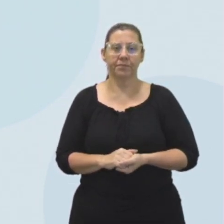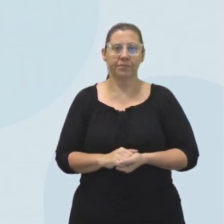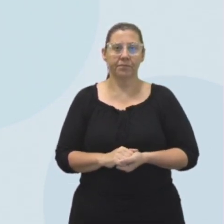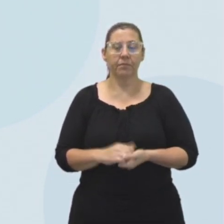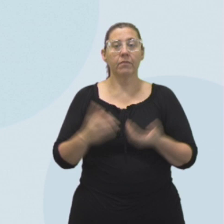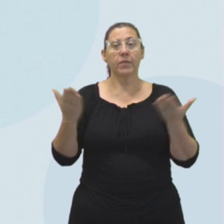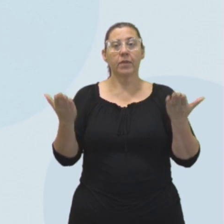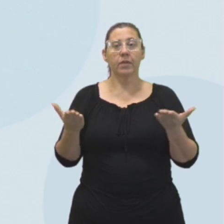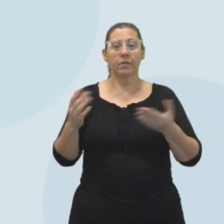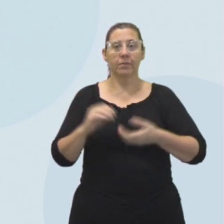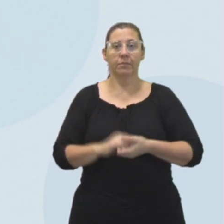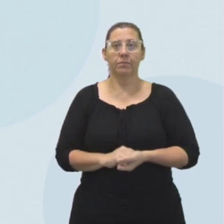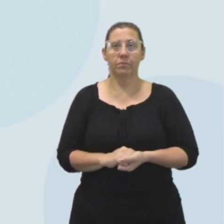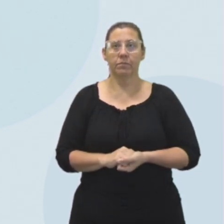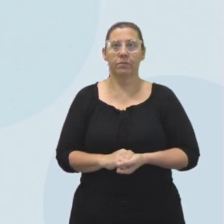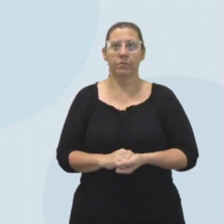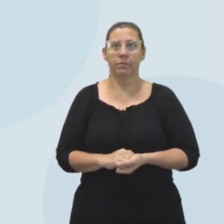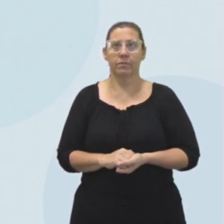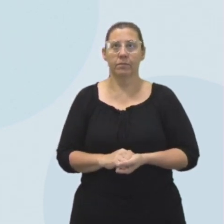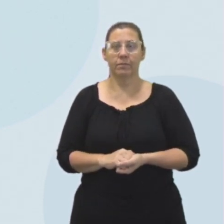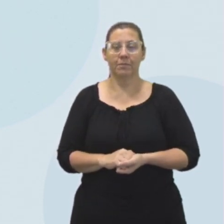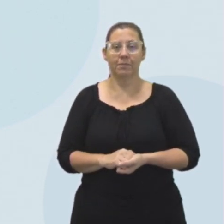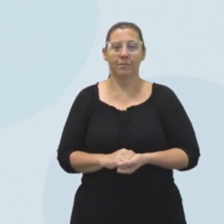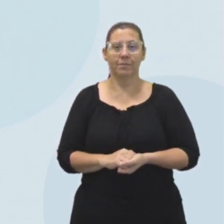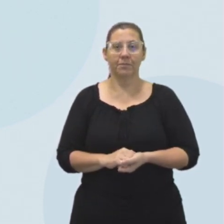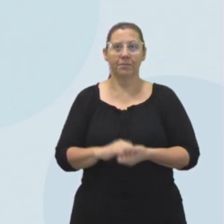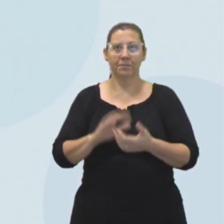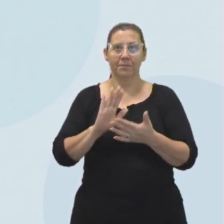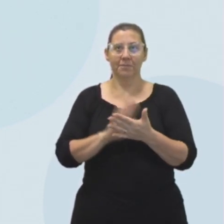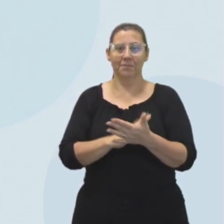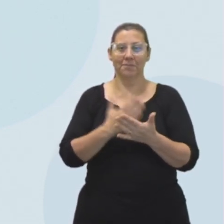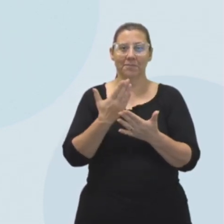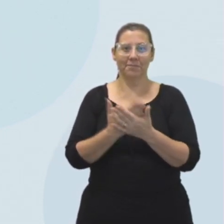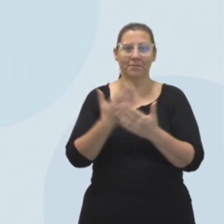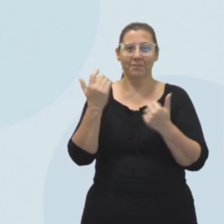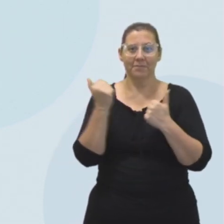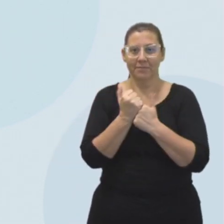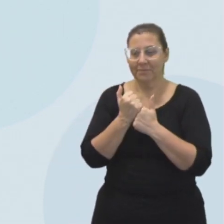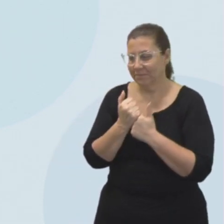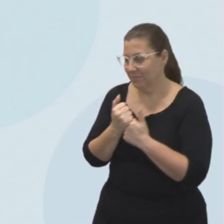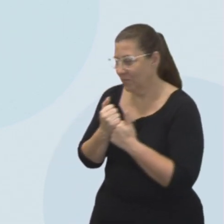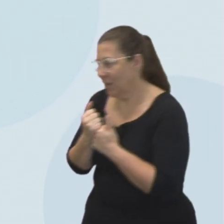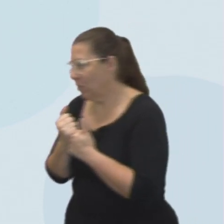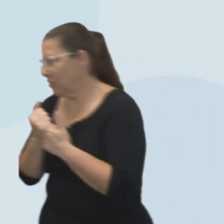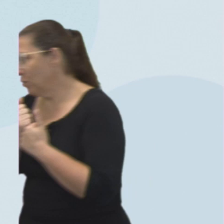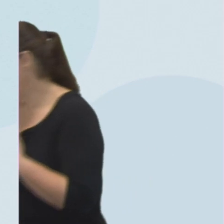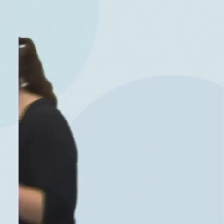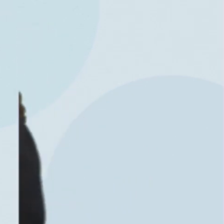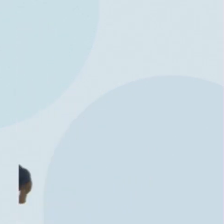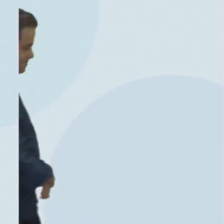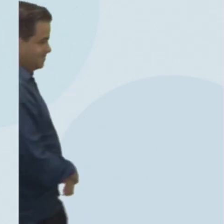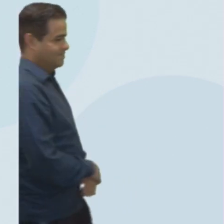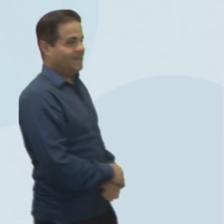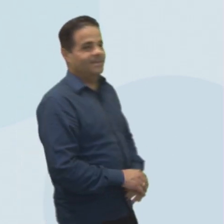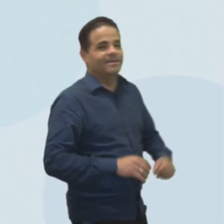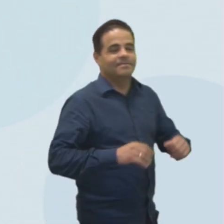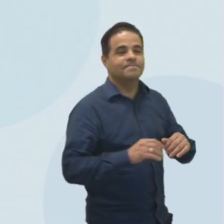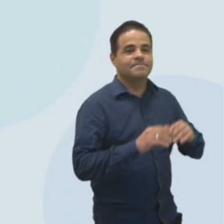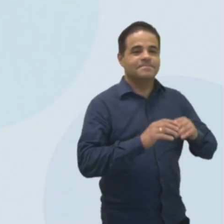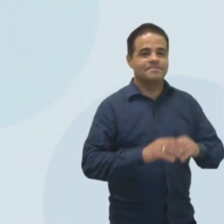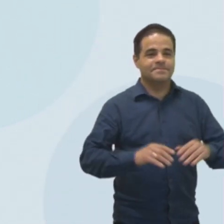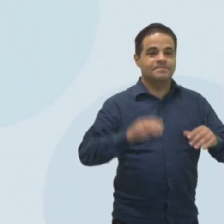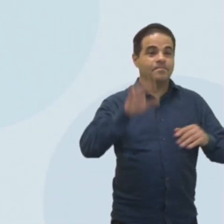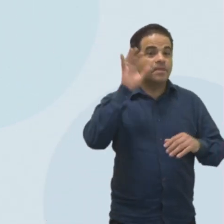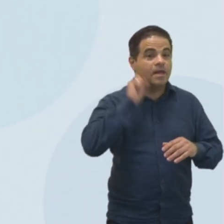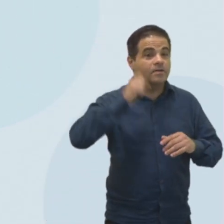Agora nós podemos pensar no roteiro dos formatos e linguagens. Lembra que eu falei que tem diversas linguagens de uma narrativa digital, de um